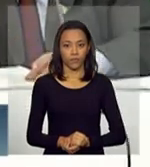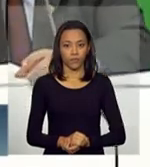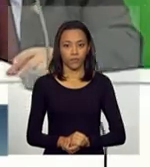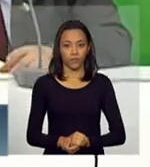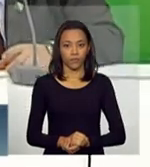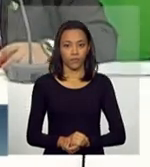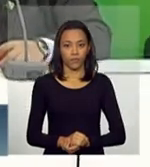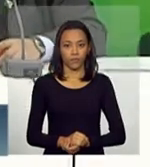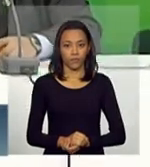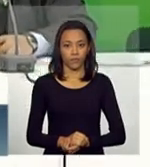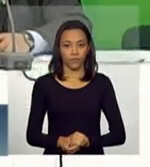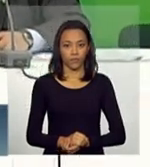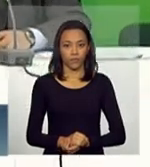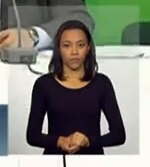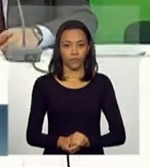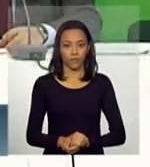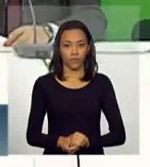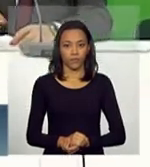Então, da agência.